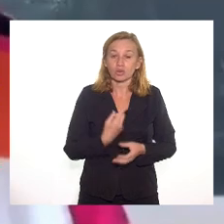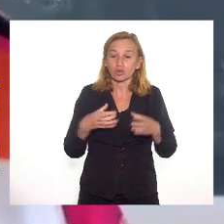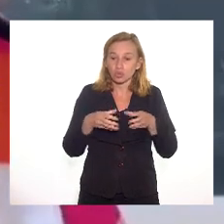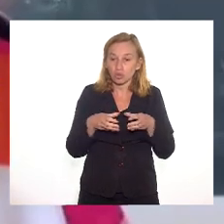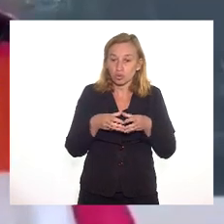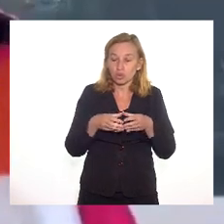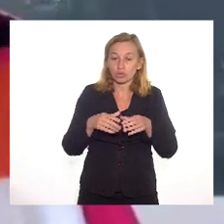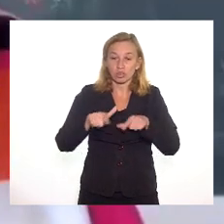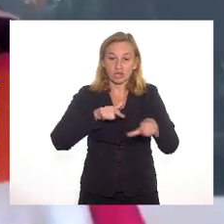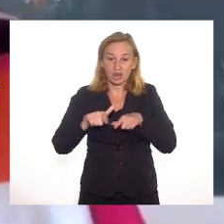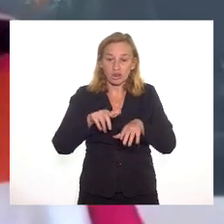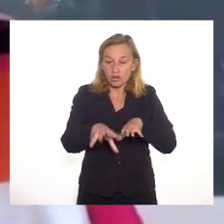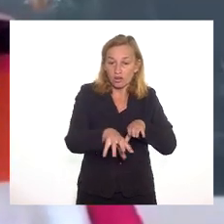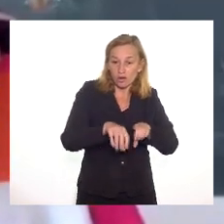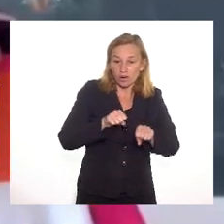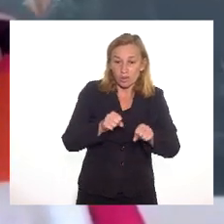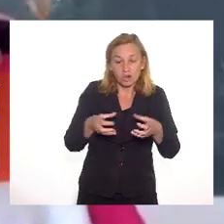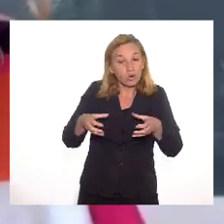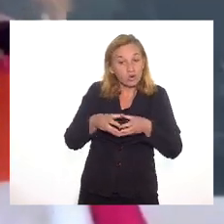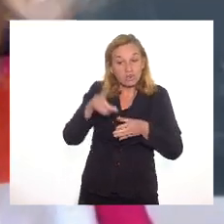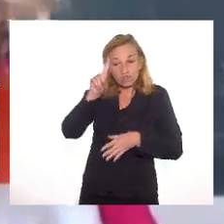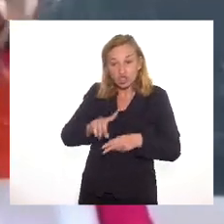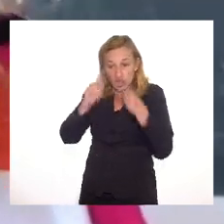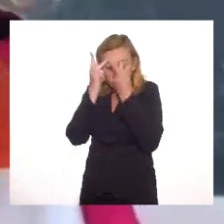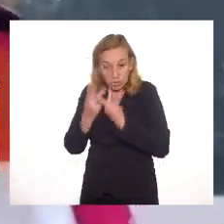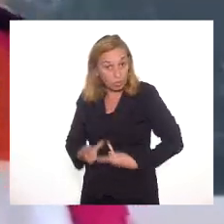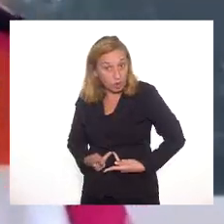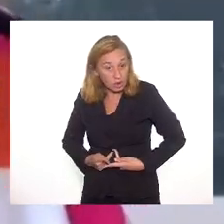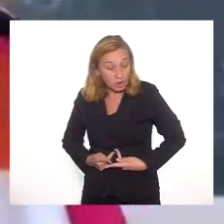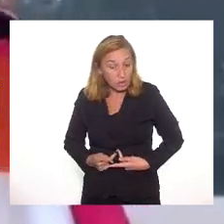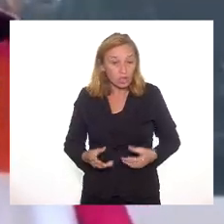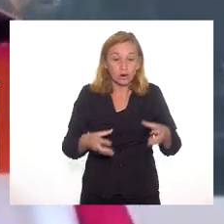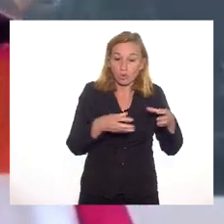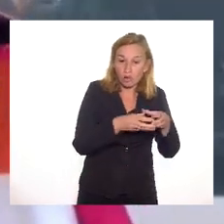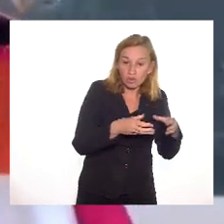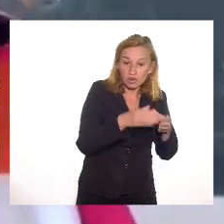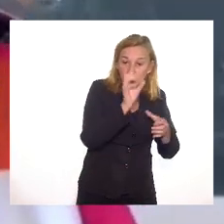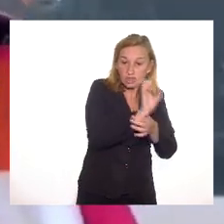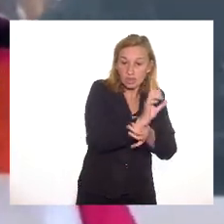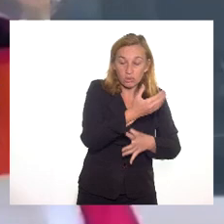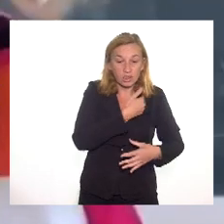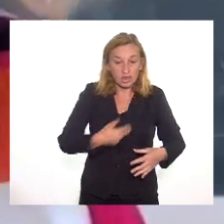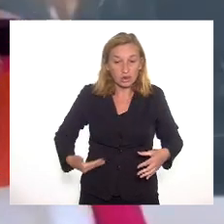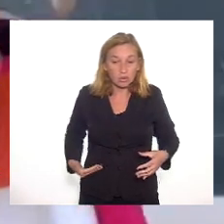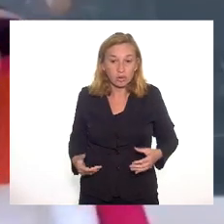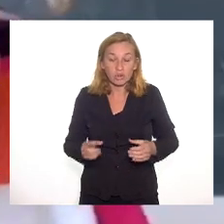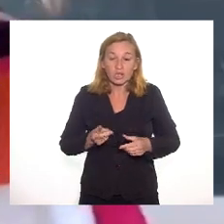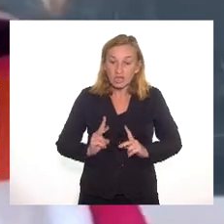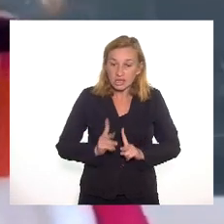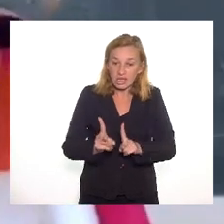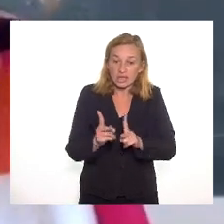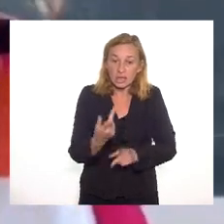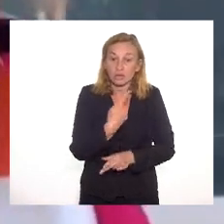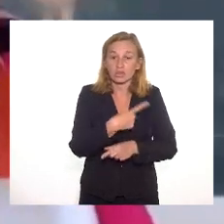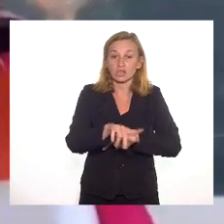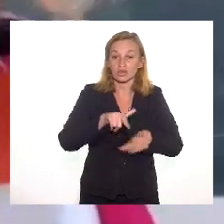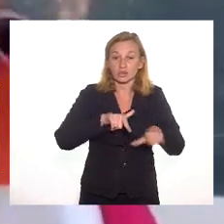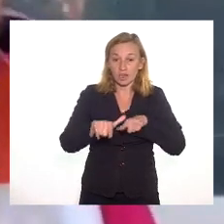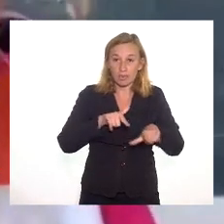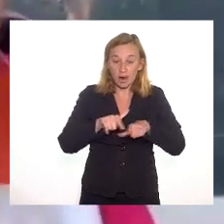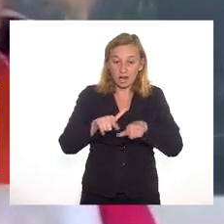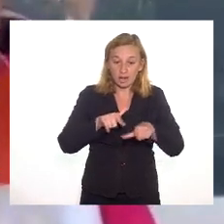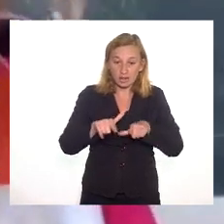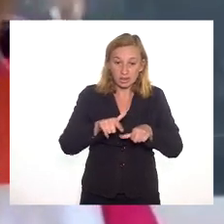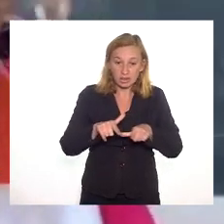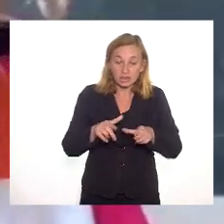trabalho, formado com a Comissão de Direitos Humanos, com a Comissão de Segurança Pública, seguirá o seu trabalho, um trabalho